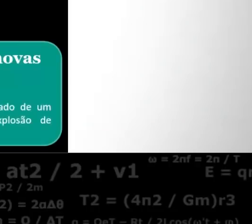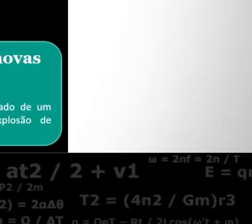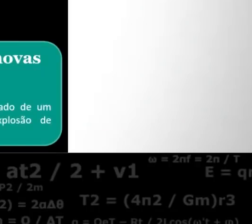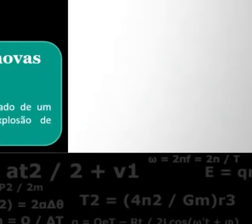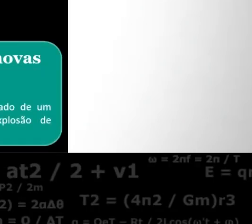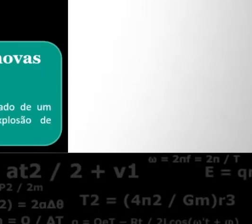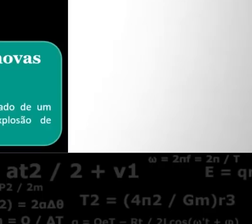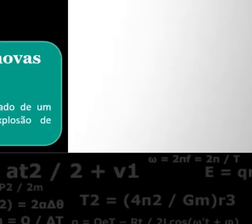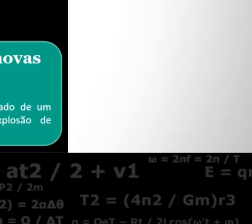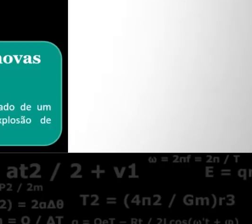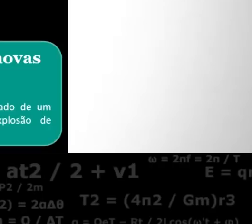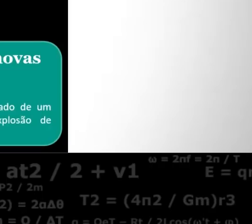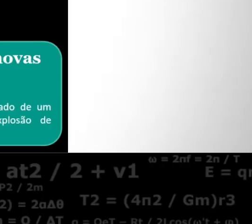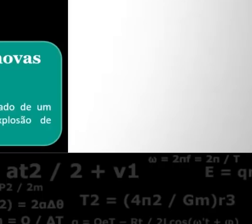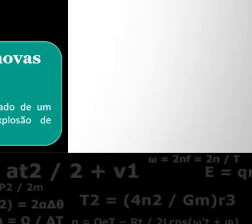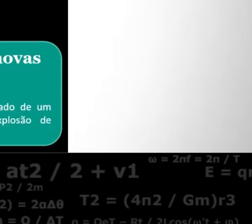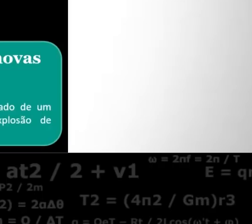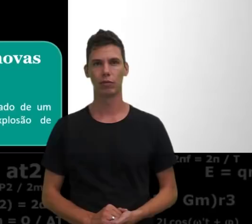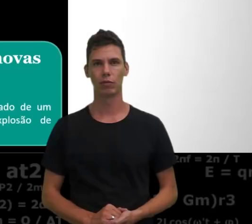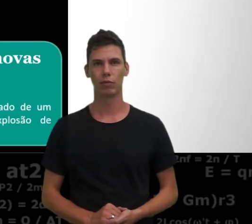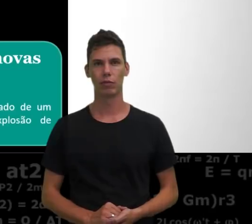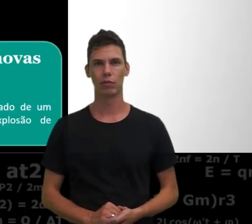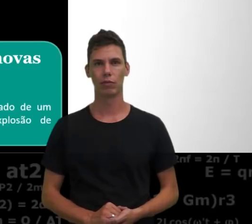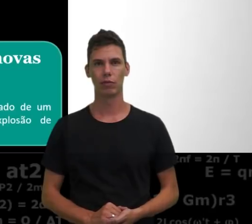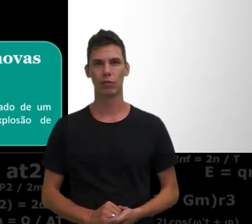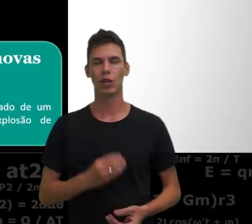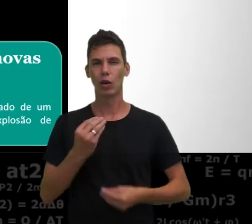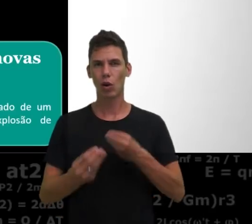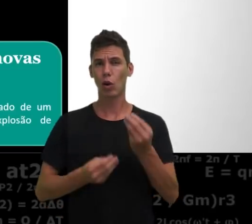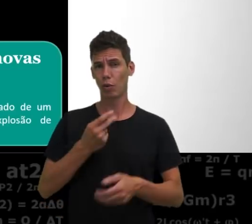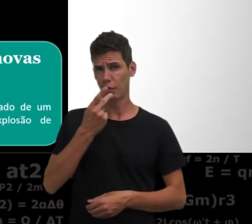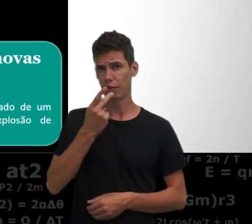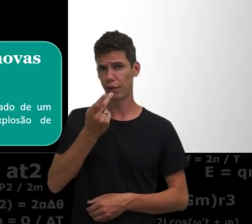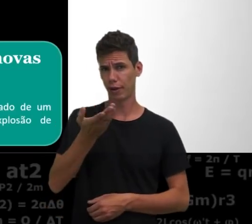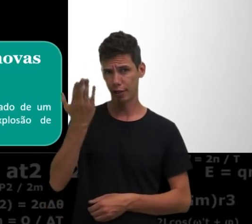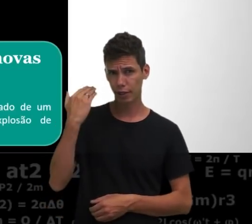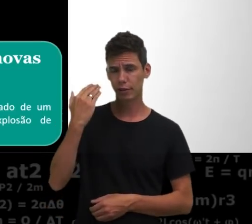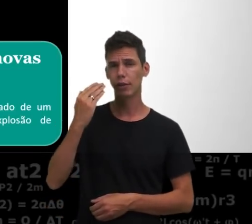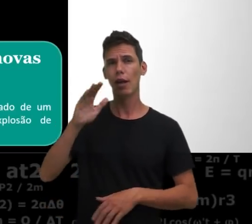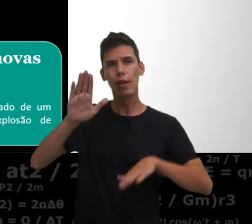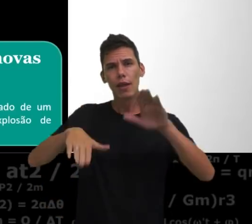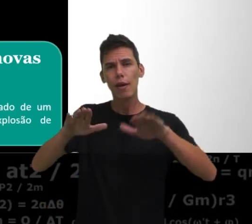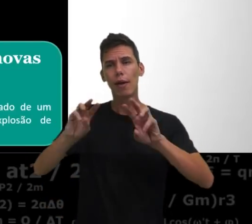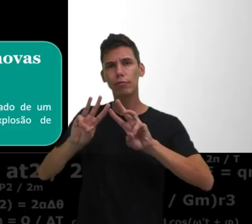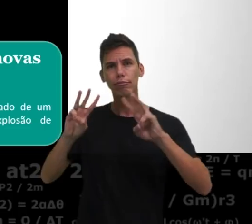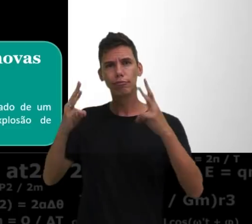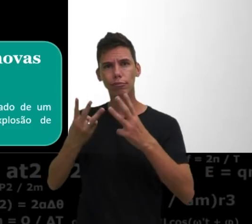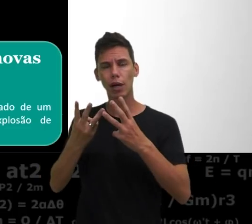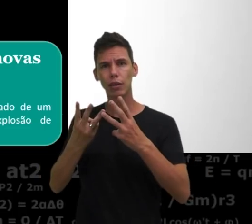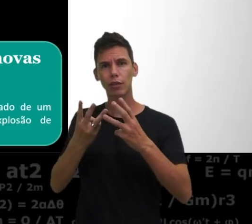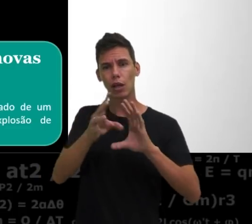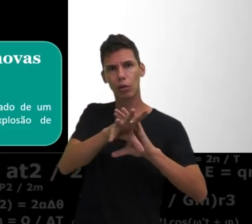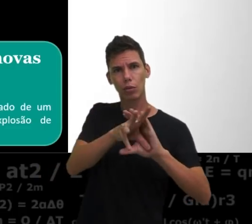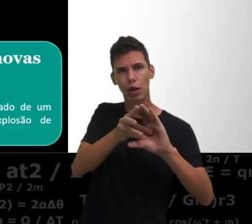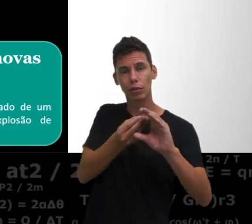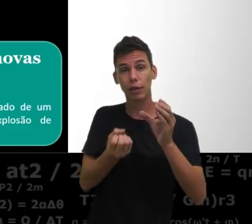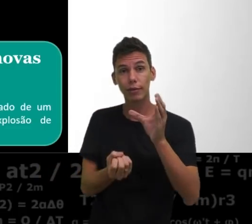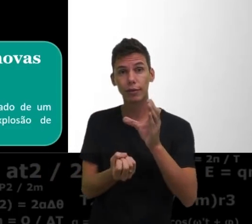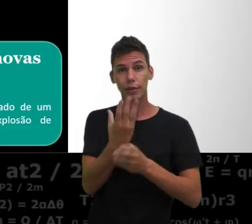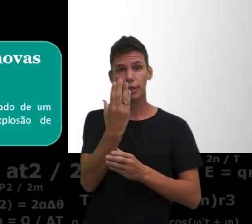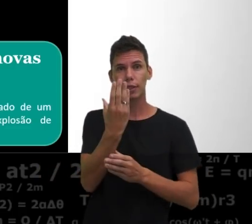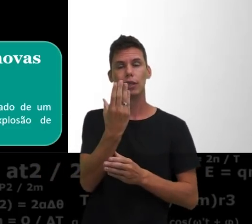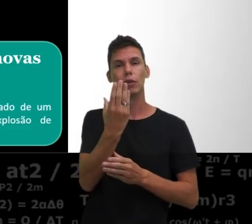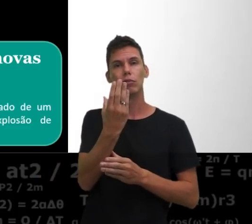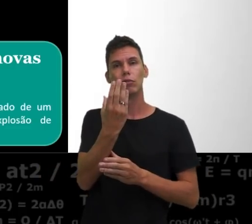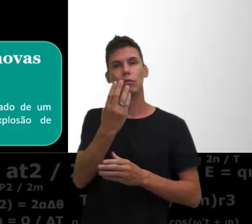Então, como eu disse, dependendo da massa, buracos negros se formam de modo diferente. Tá? Então, os buracos negros